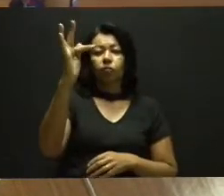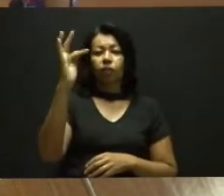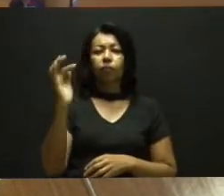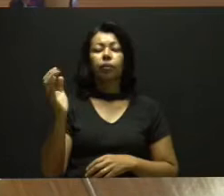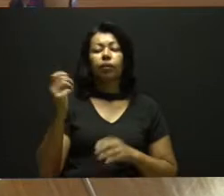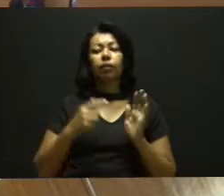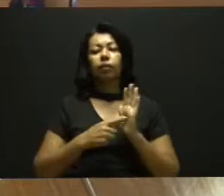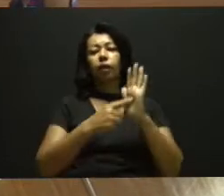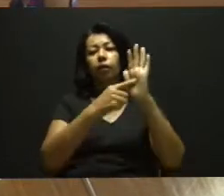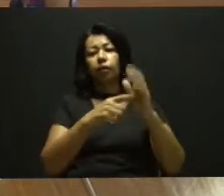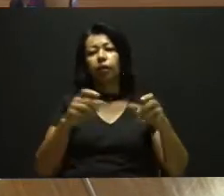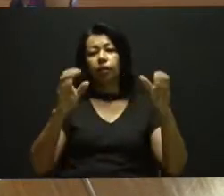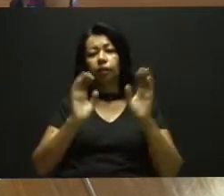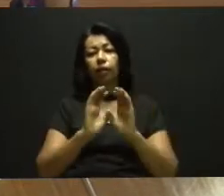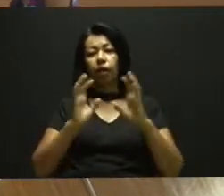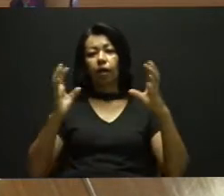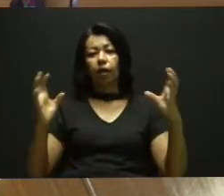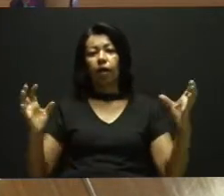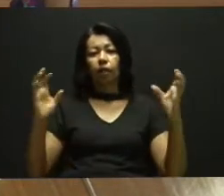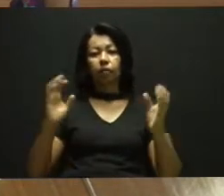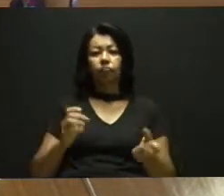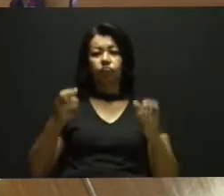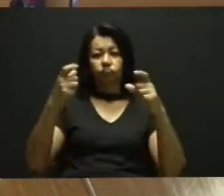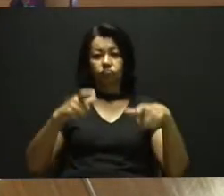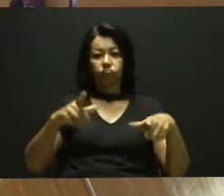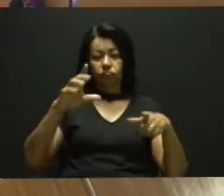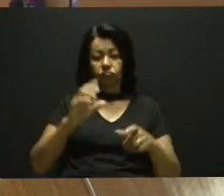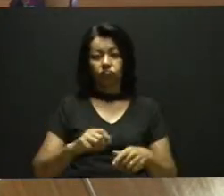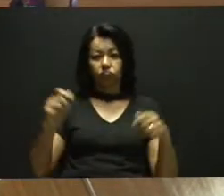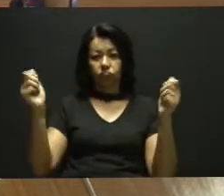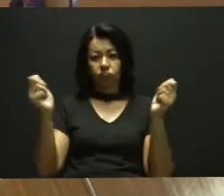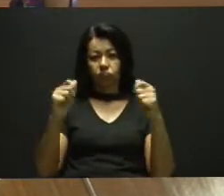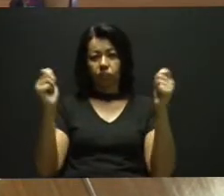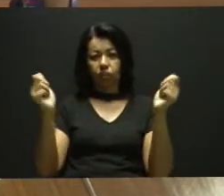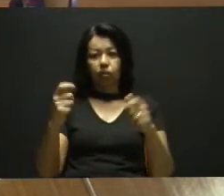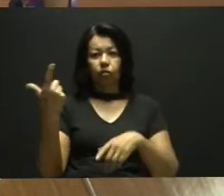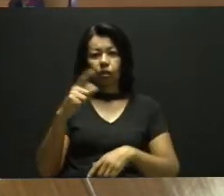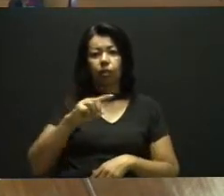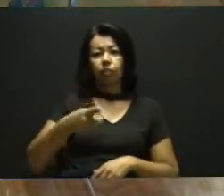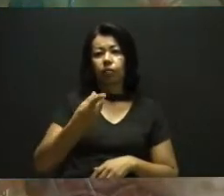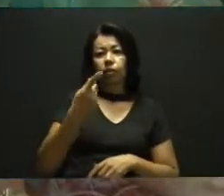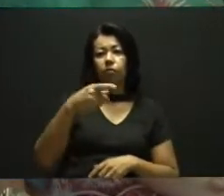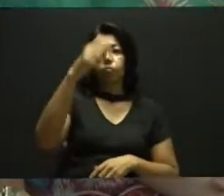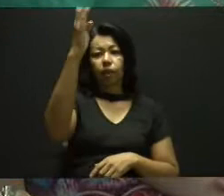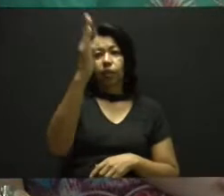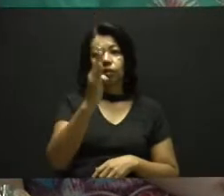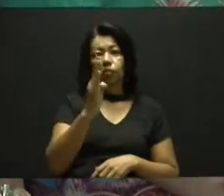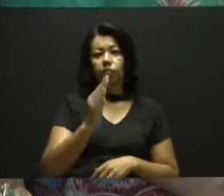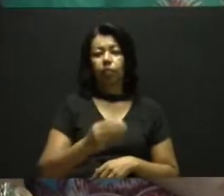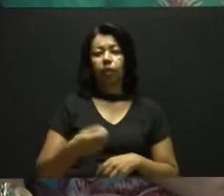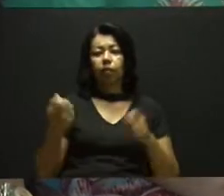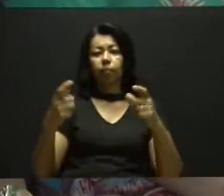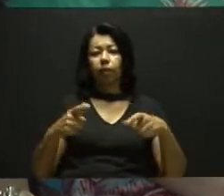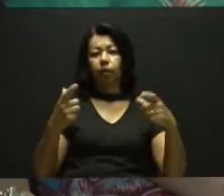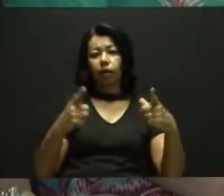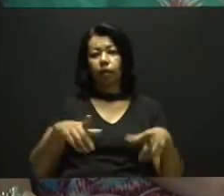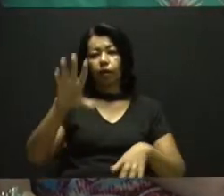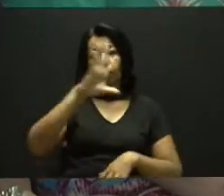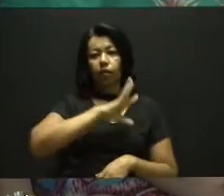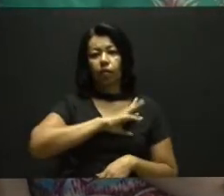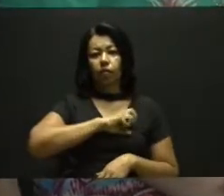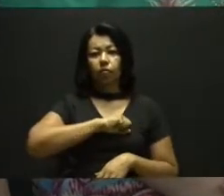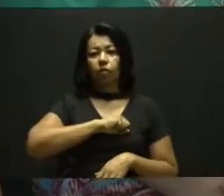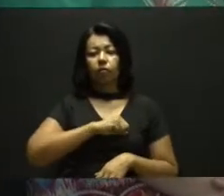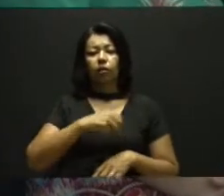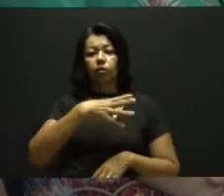dois filhos a cadeia no entanto 2000 estuda 5 pátria moda